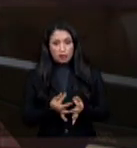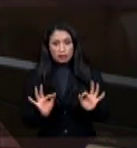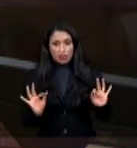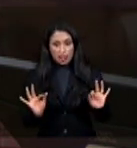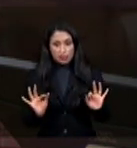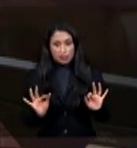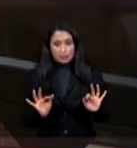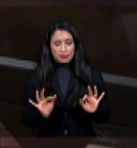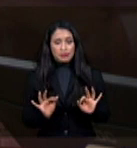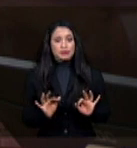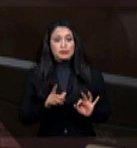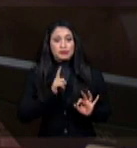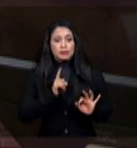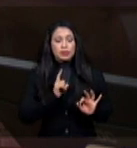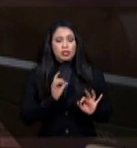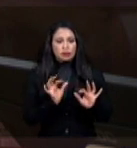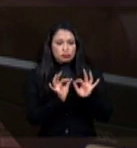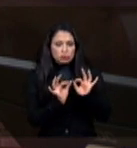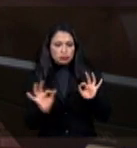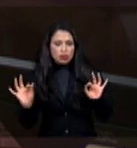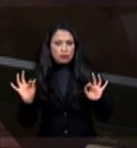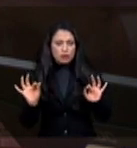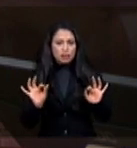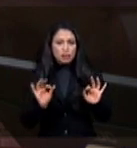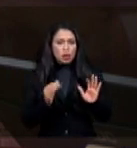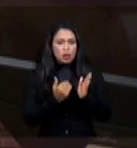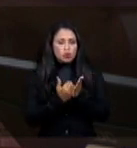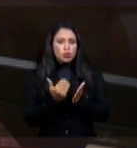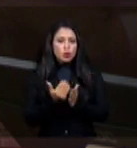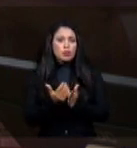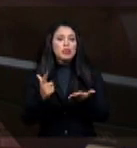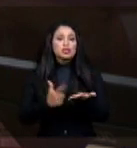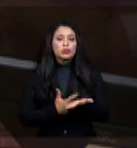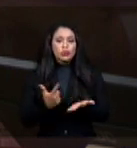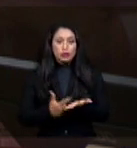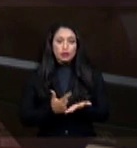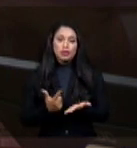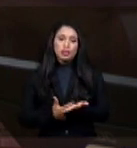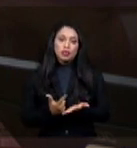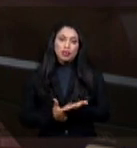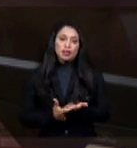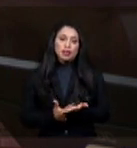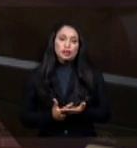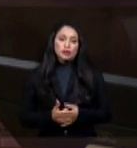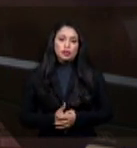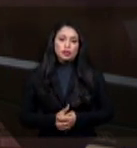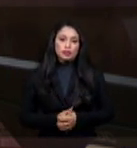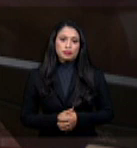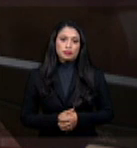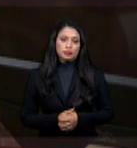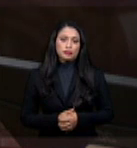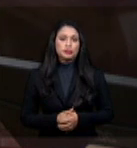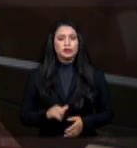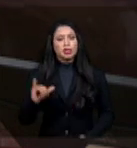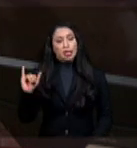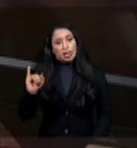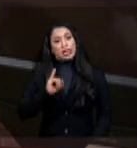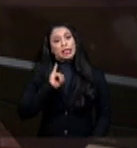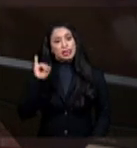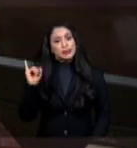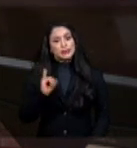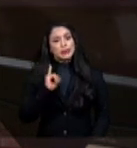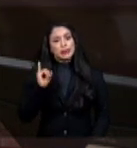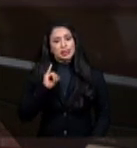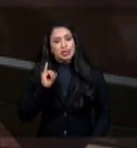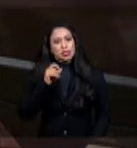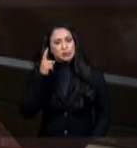botei bem no começo do livro e que eu acho que é bem, bem importante para a gente